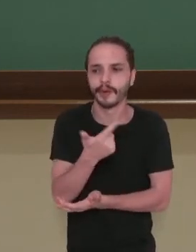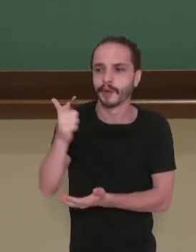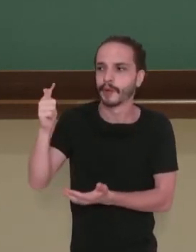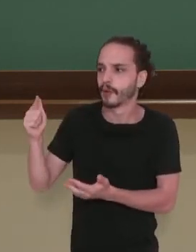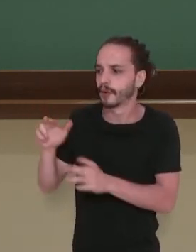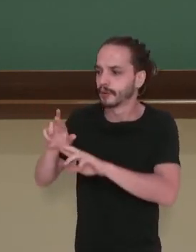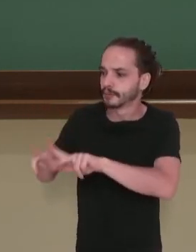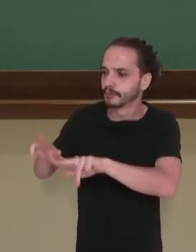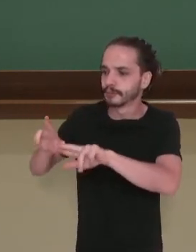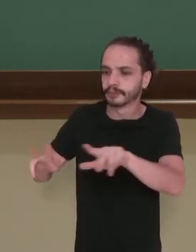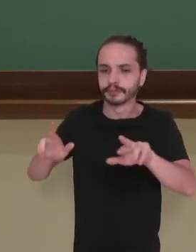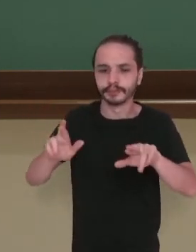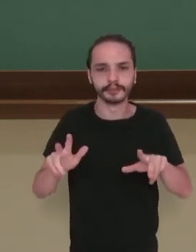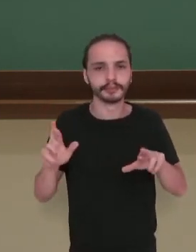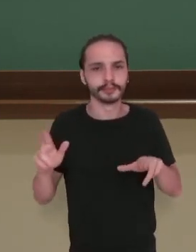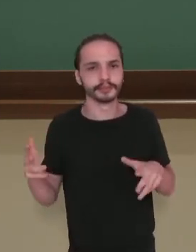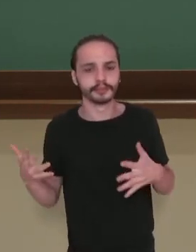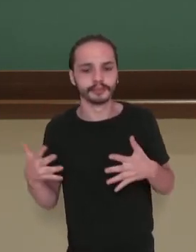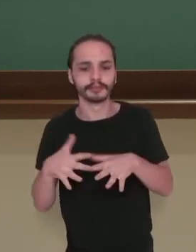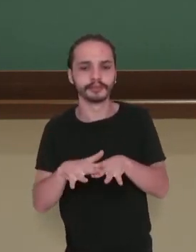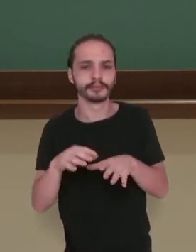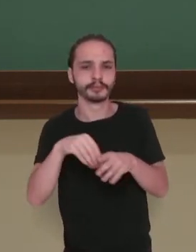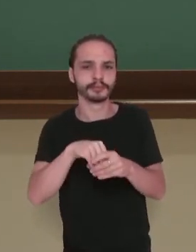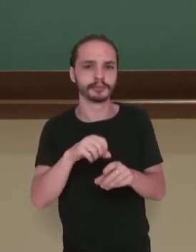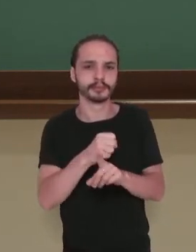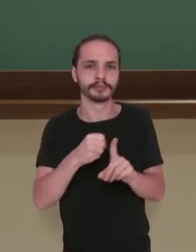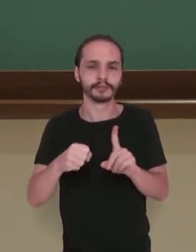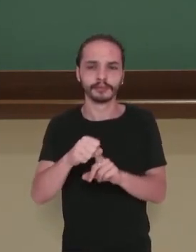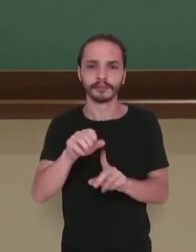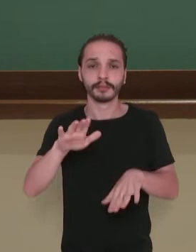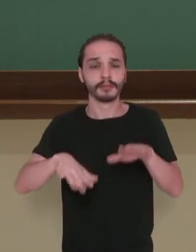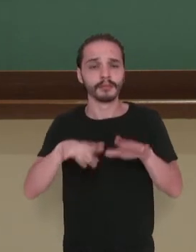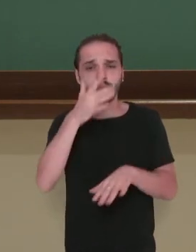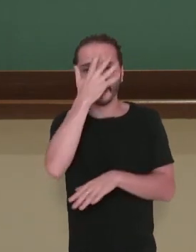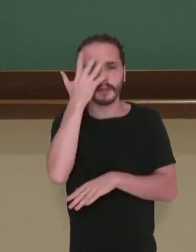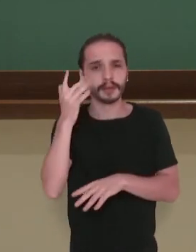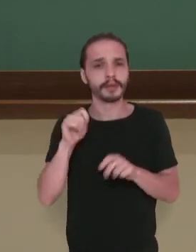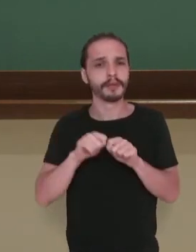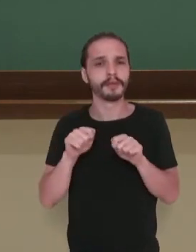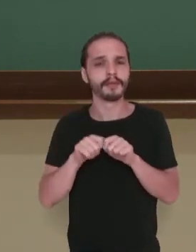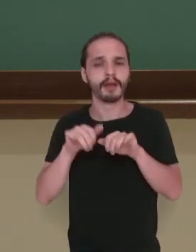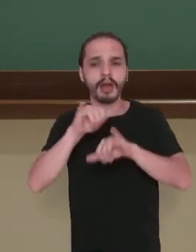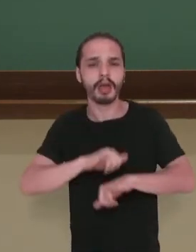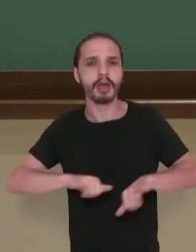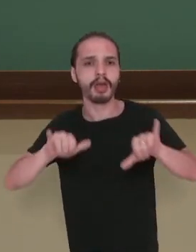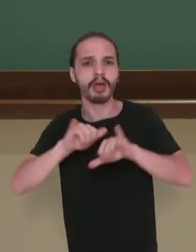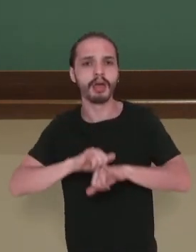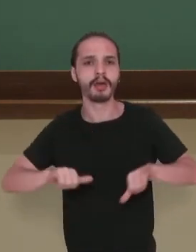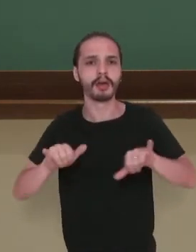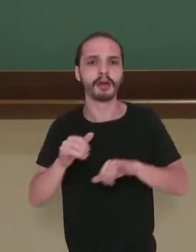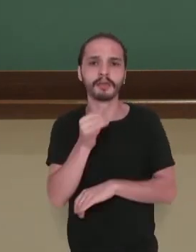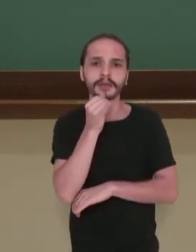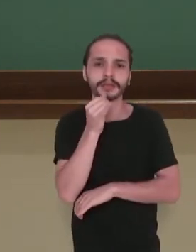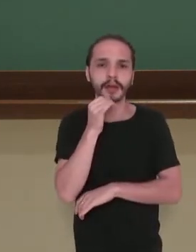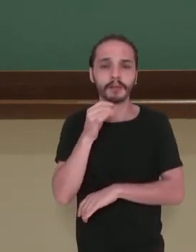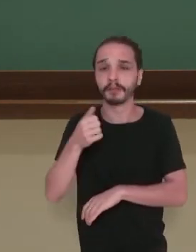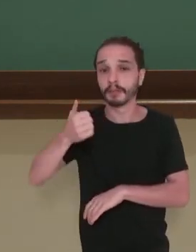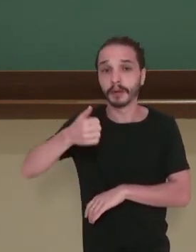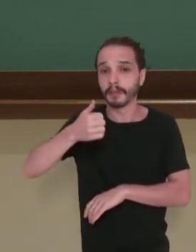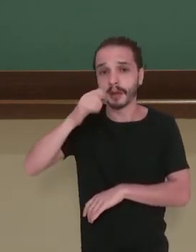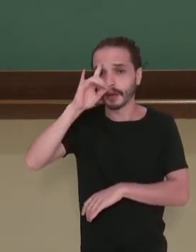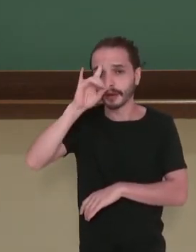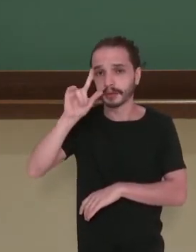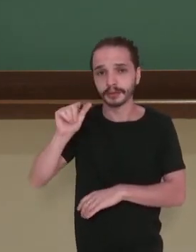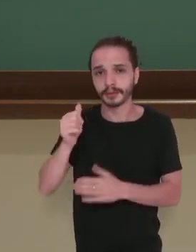diferente na sociedade, né? Por vezes, as pessoas fazem campanhas, né? Primeiro dia de aula, tem